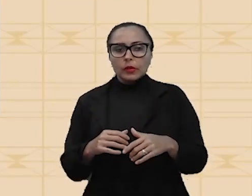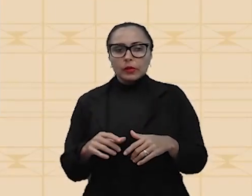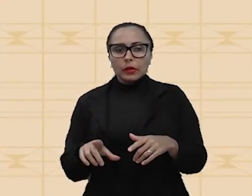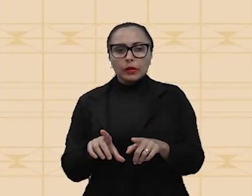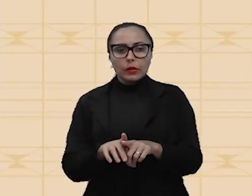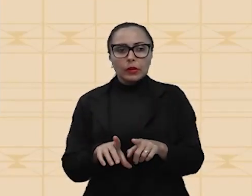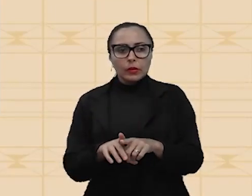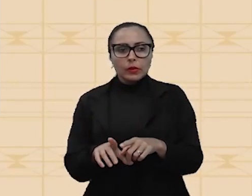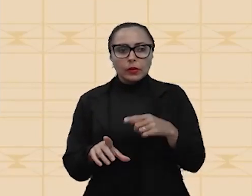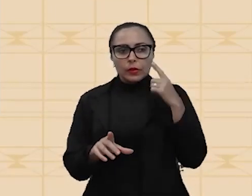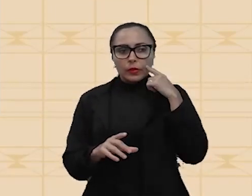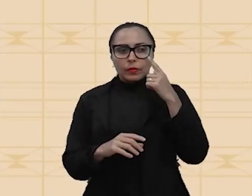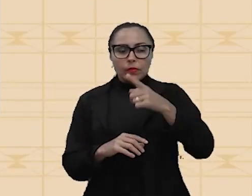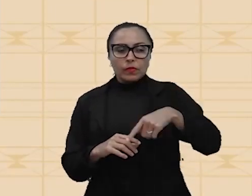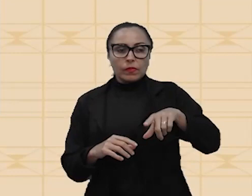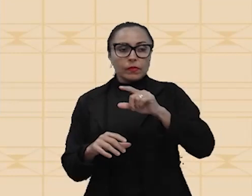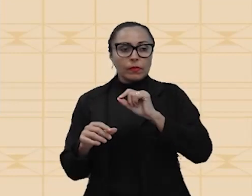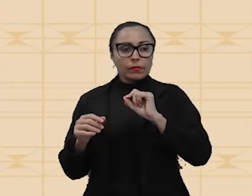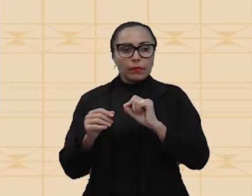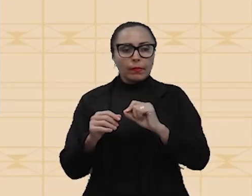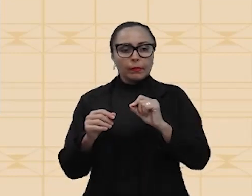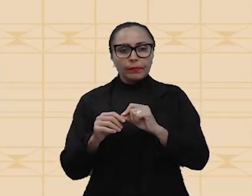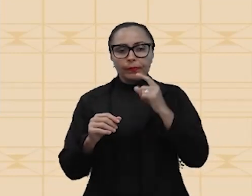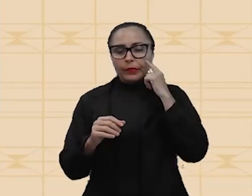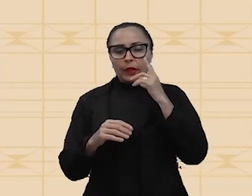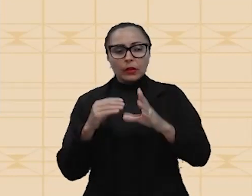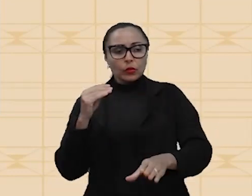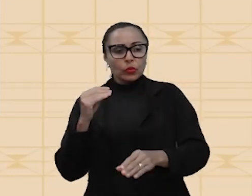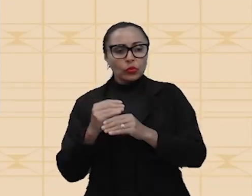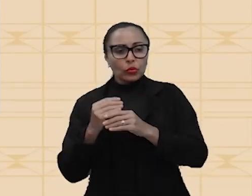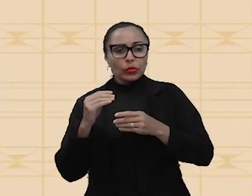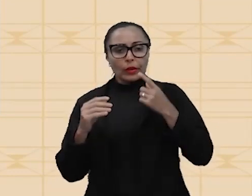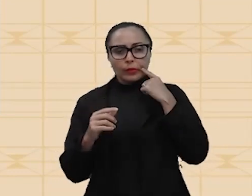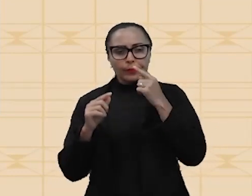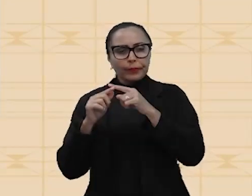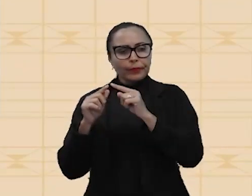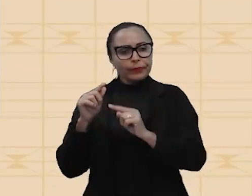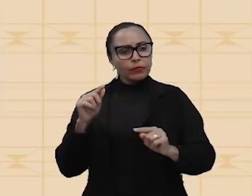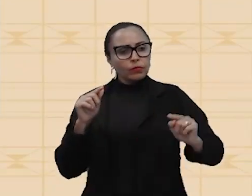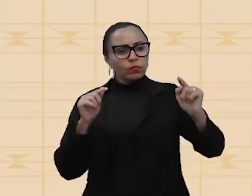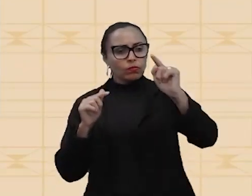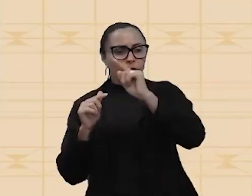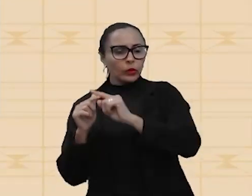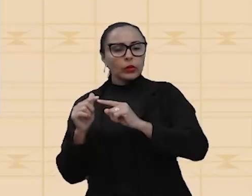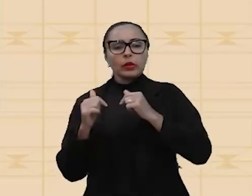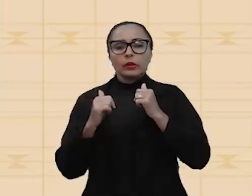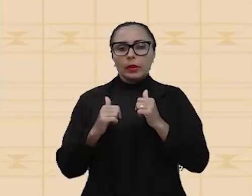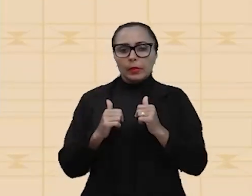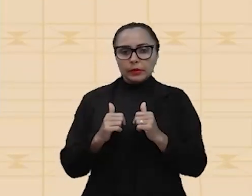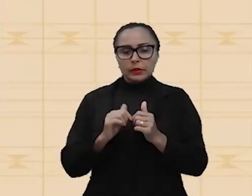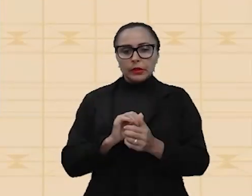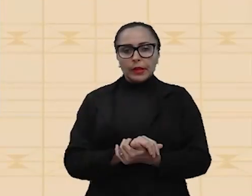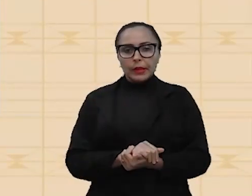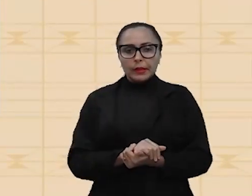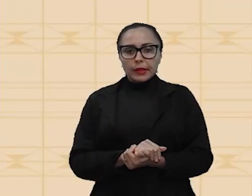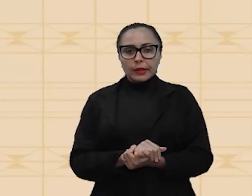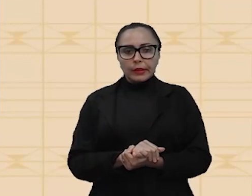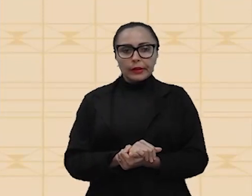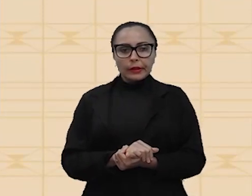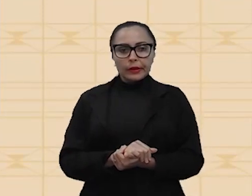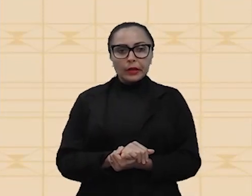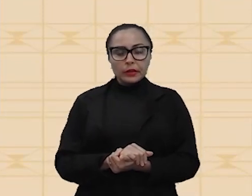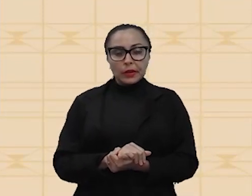você fazer a indução da corrente por meio do magnetismo, belezinha? Então, esse gerador,